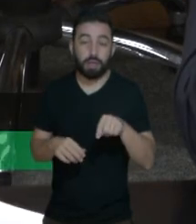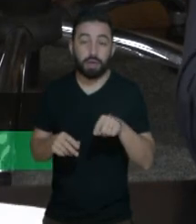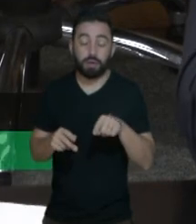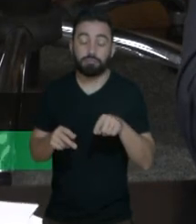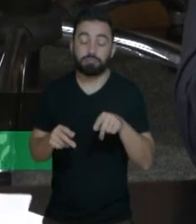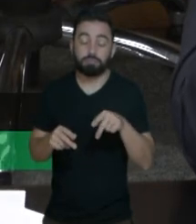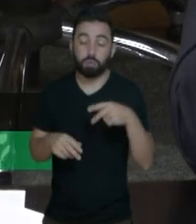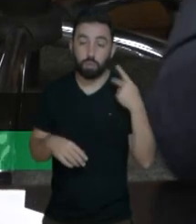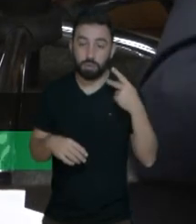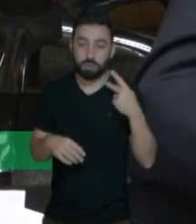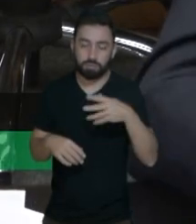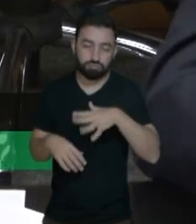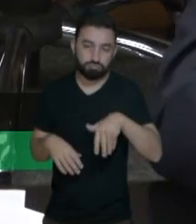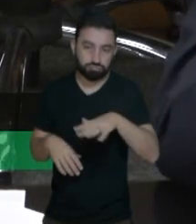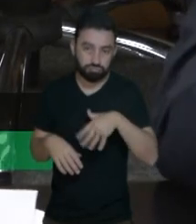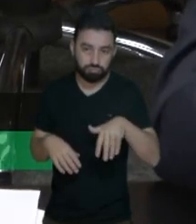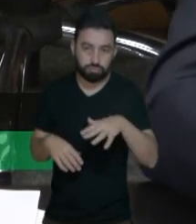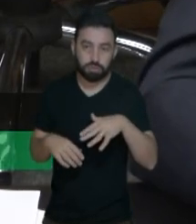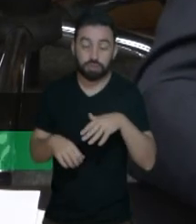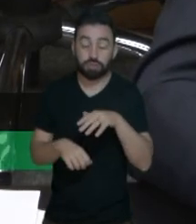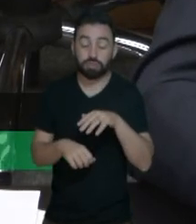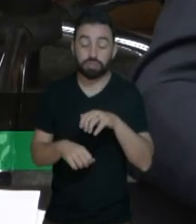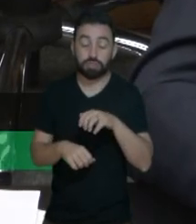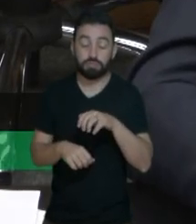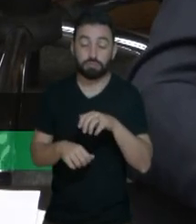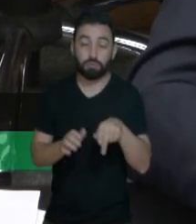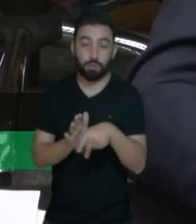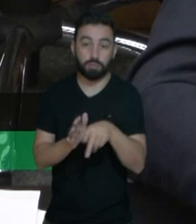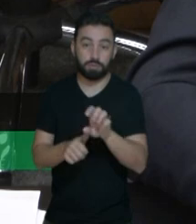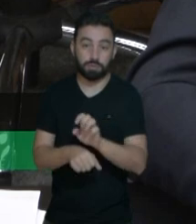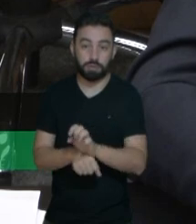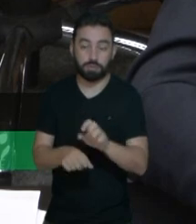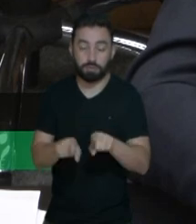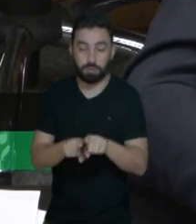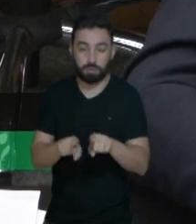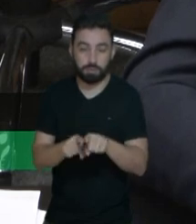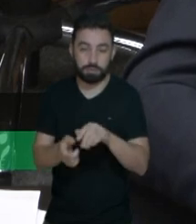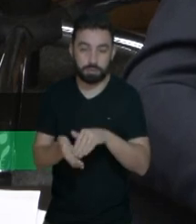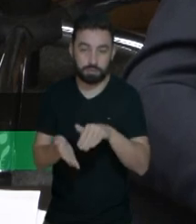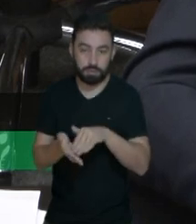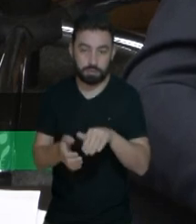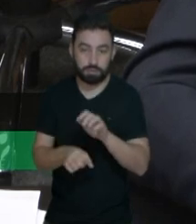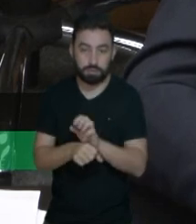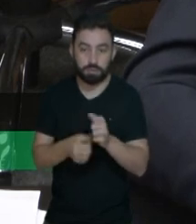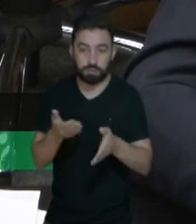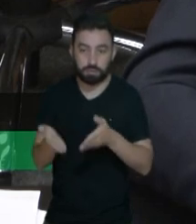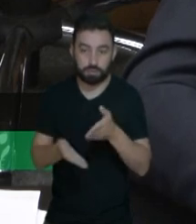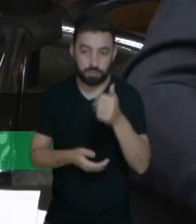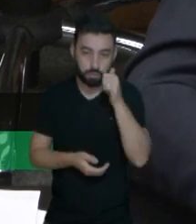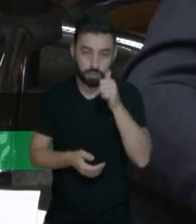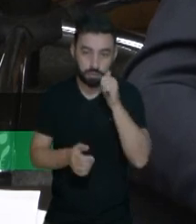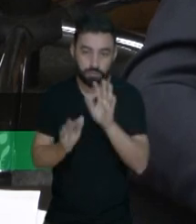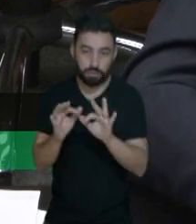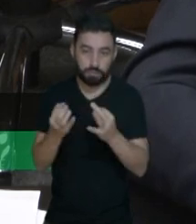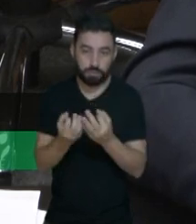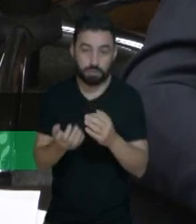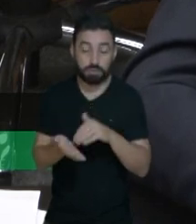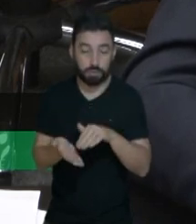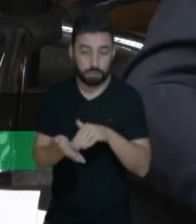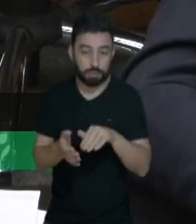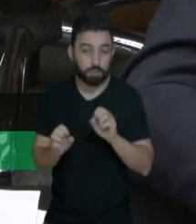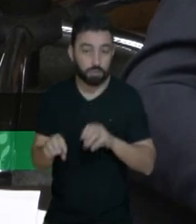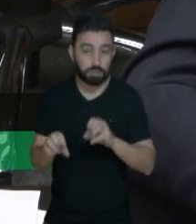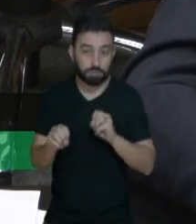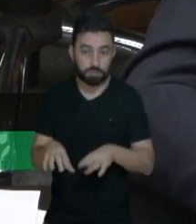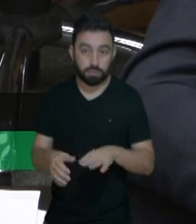Geral do Estado Secretaria de Estado da assistência da mulher e família Secretaria da Educação